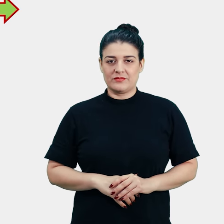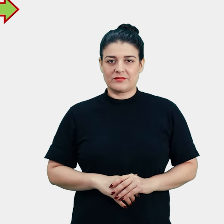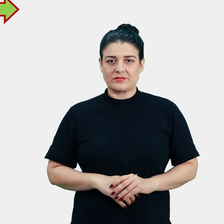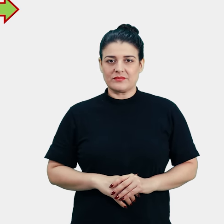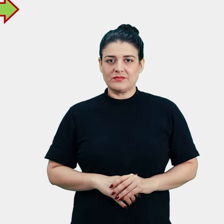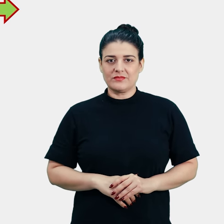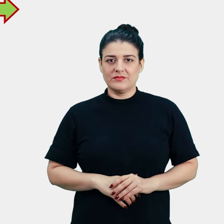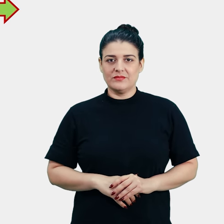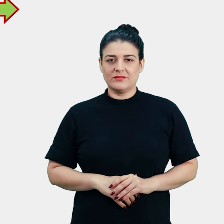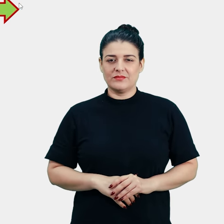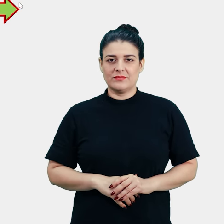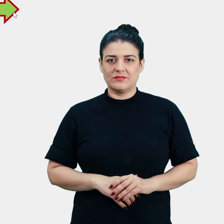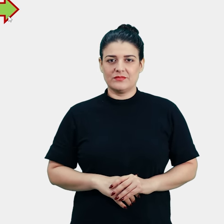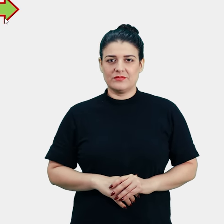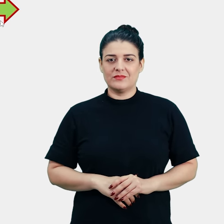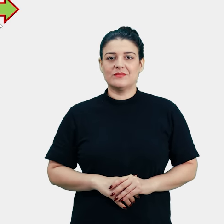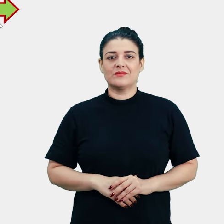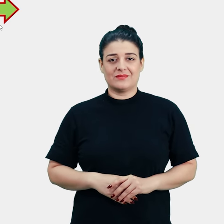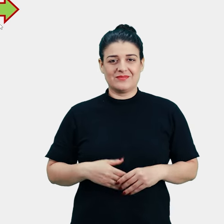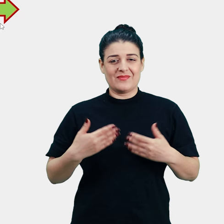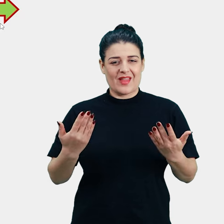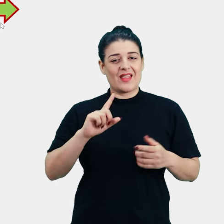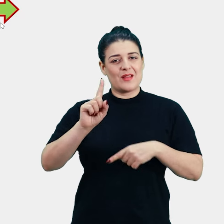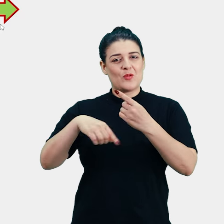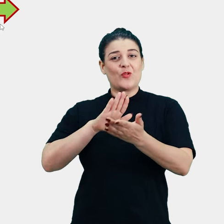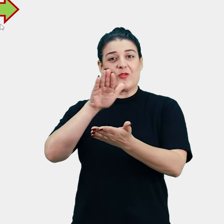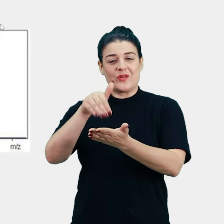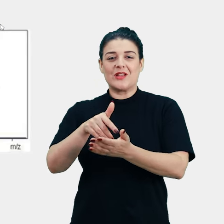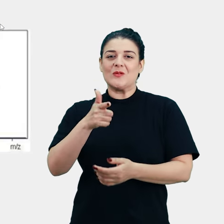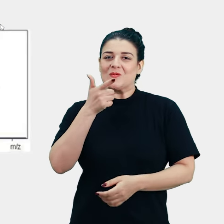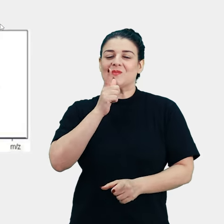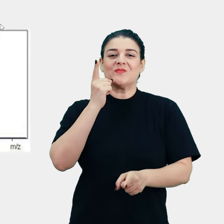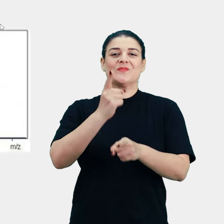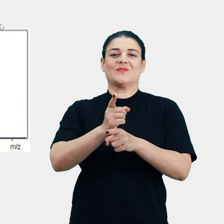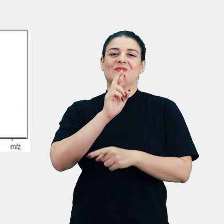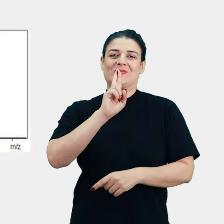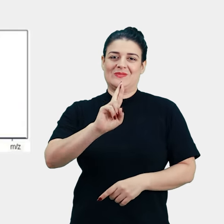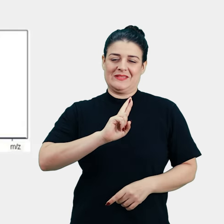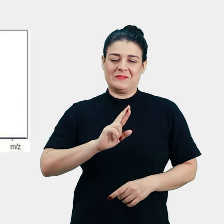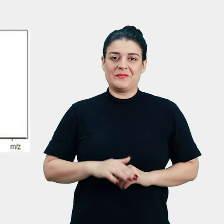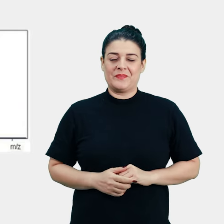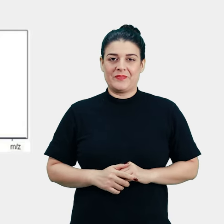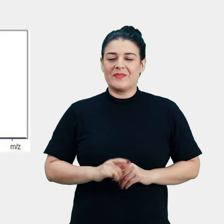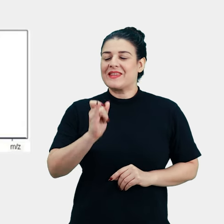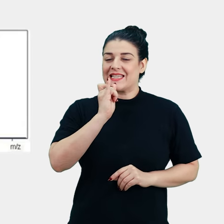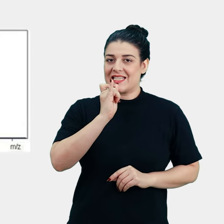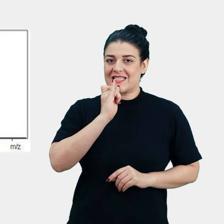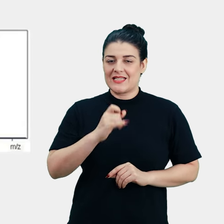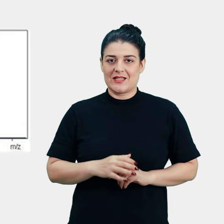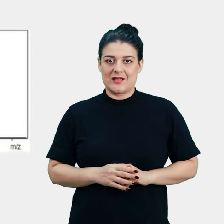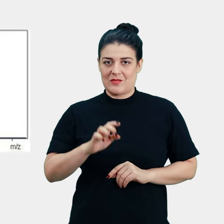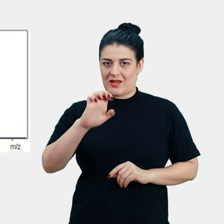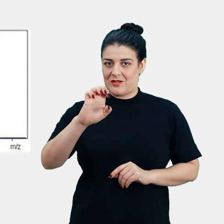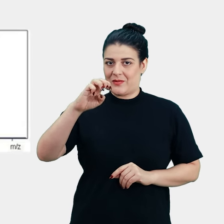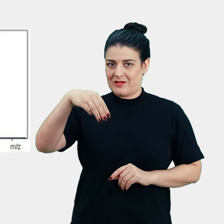E aí, pessoal, no final, a gente tem a detecção. Então, aqui um exemplo, tá, de um